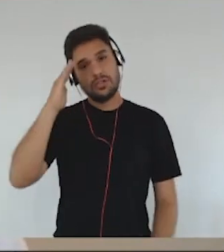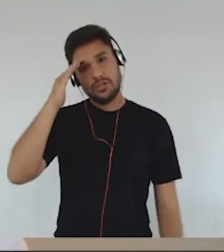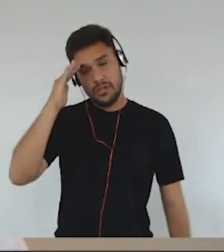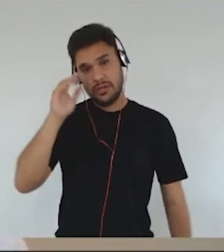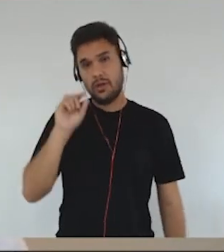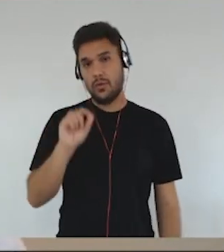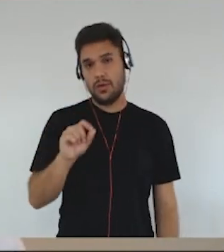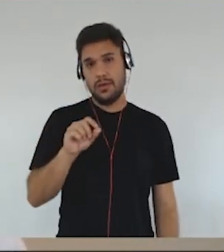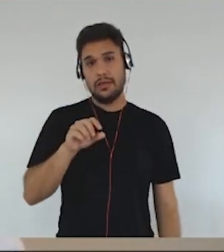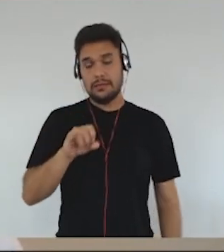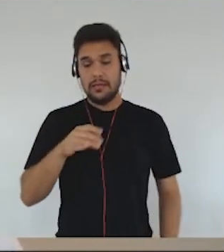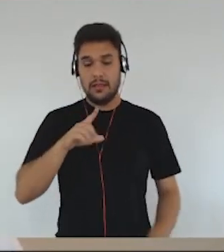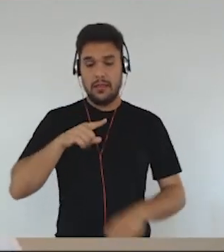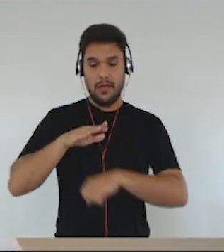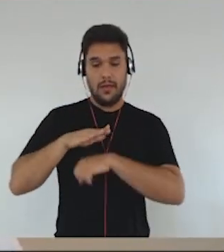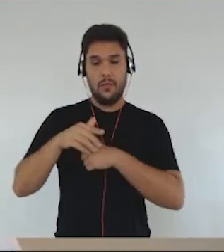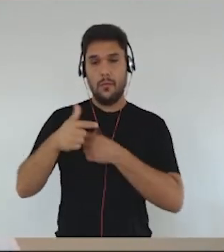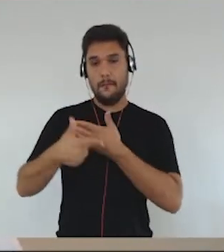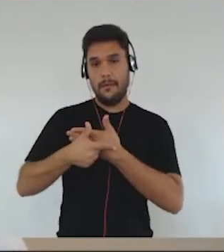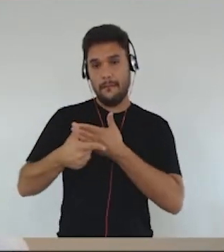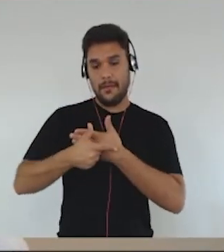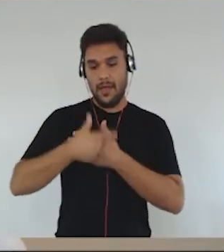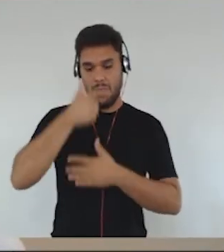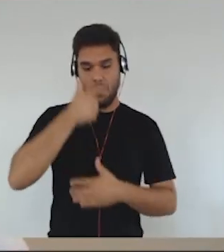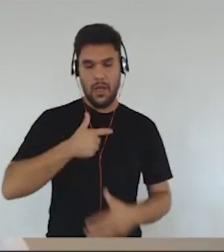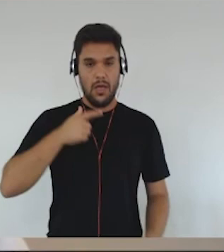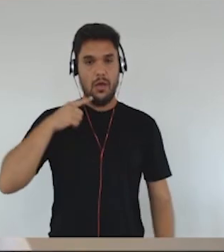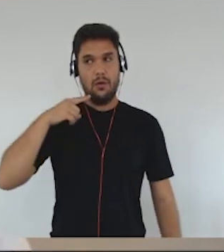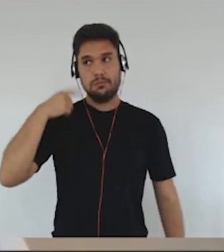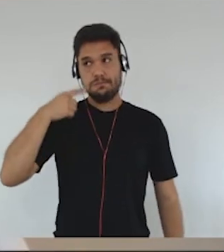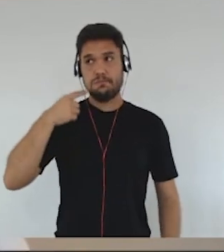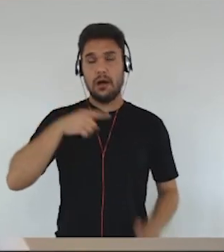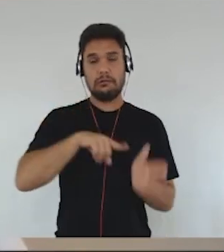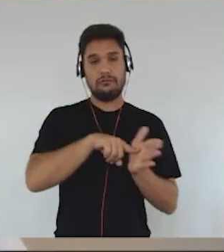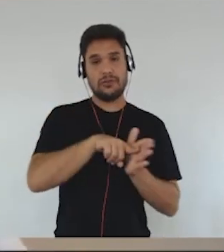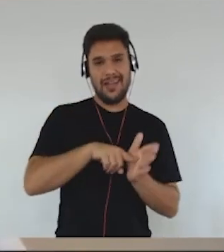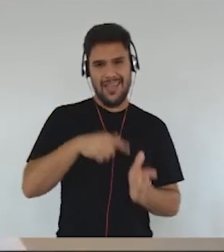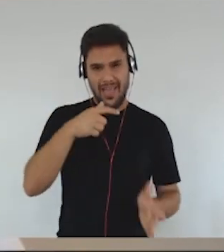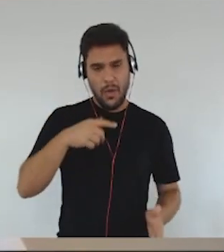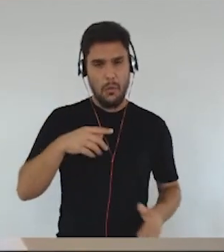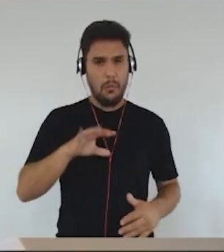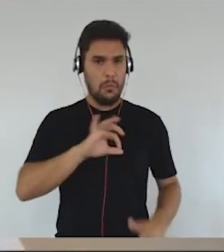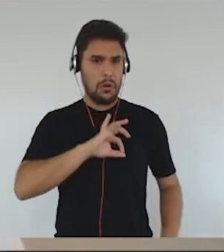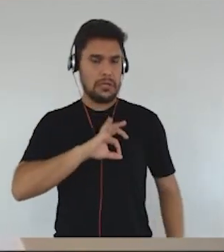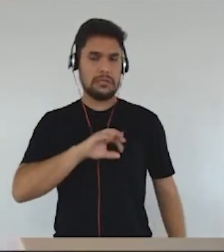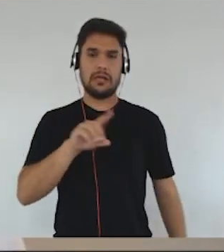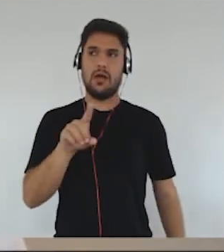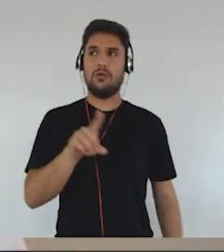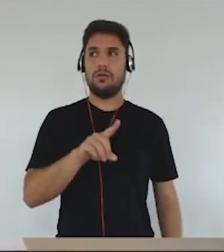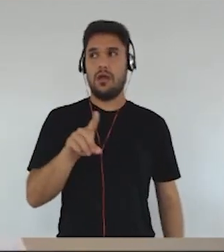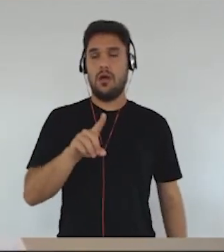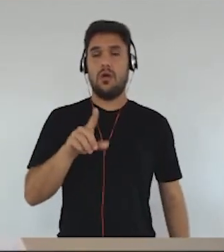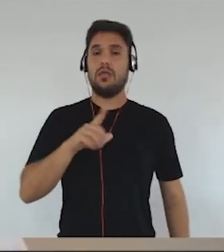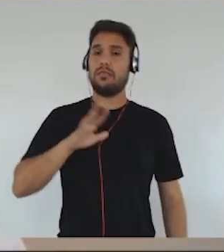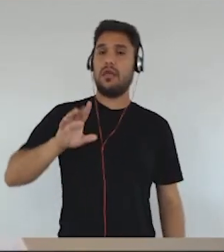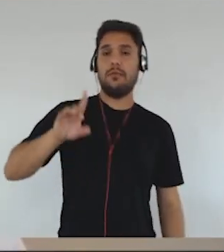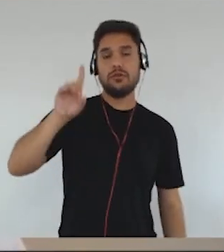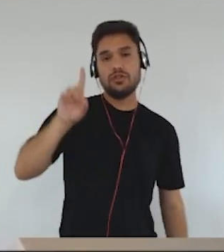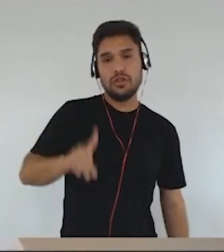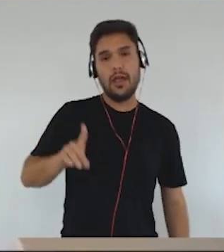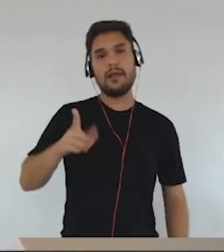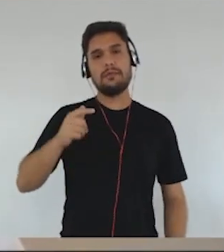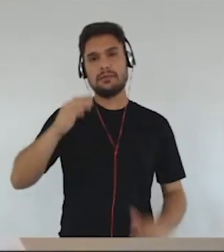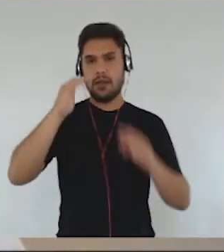quando nós exercemos papéis de investigadores, nós não somos policiais. Nós temos que respeitar o direito posto, nós temos que